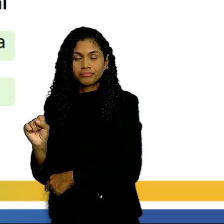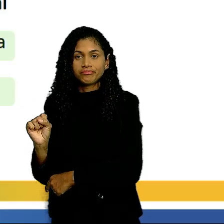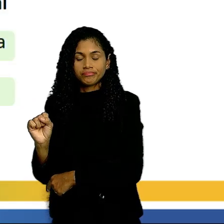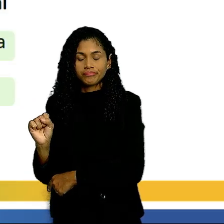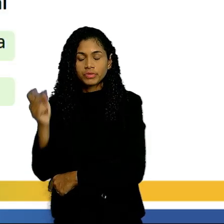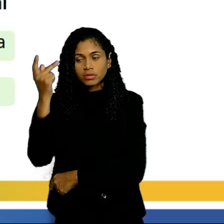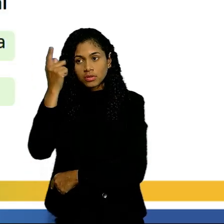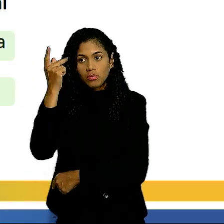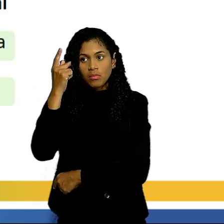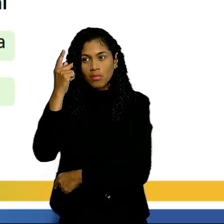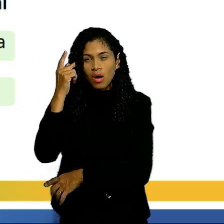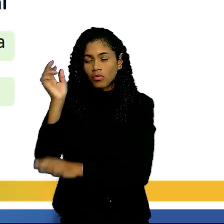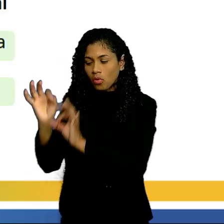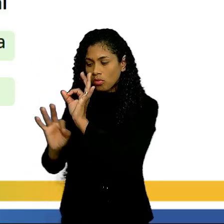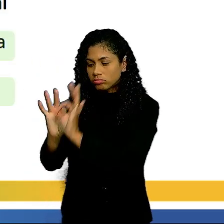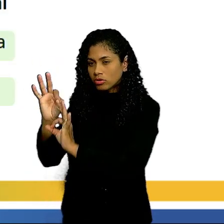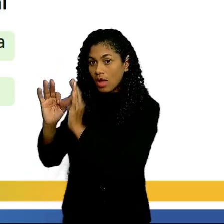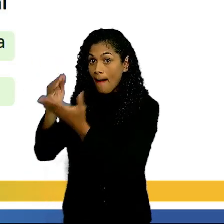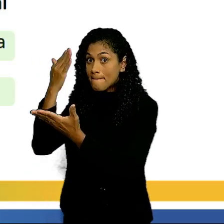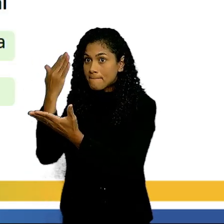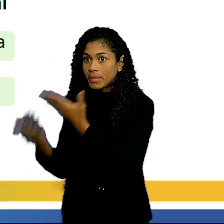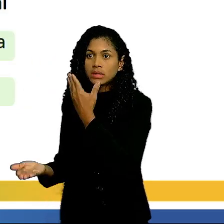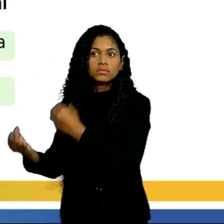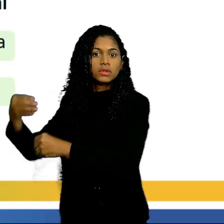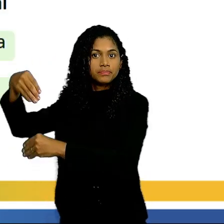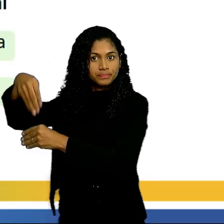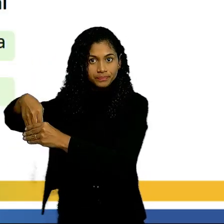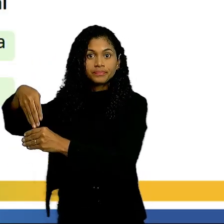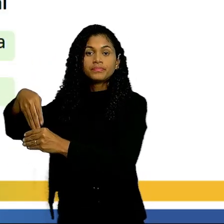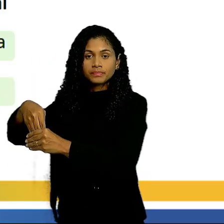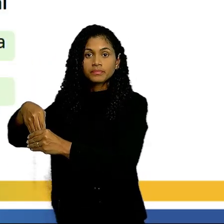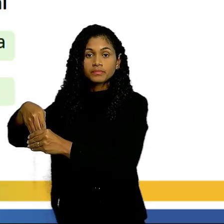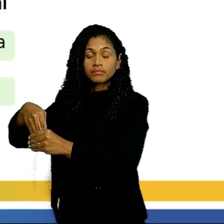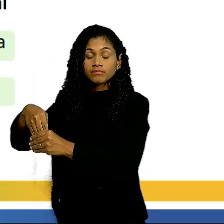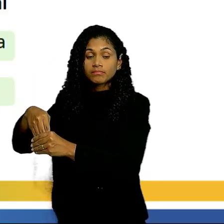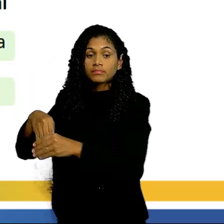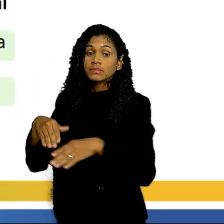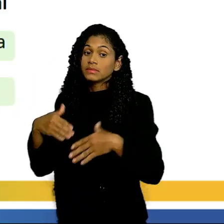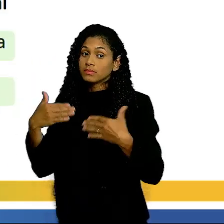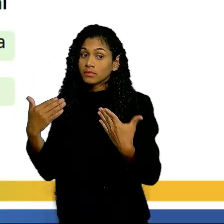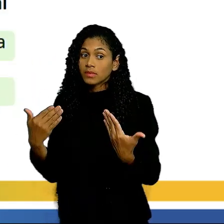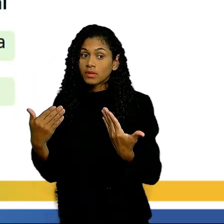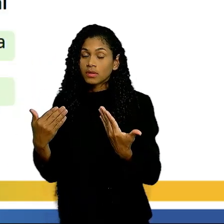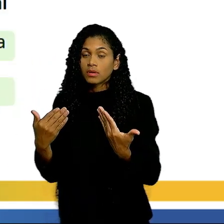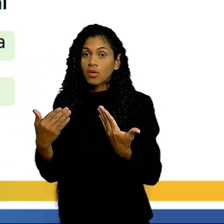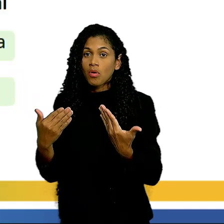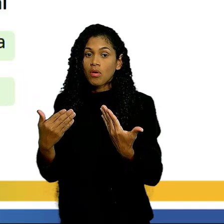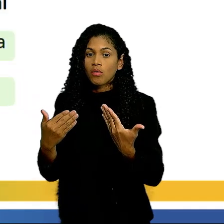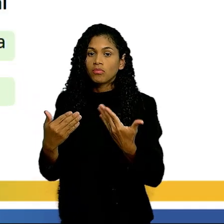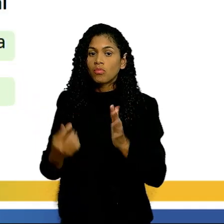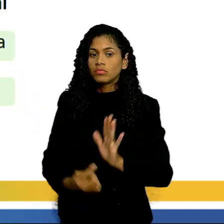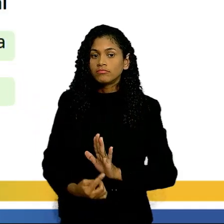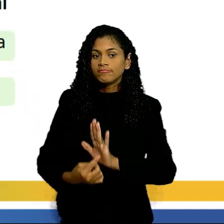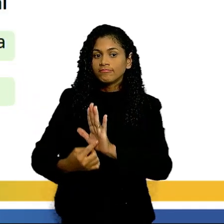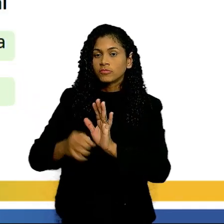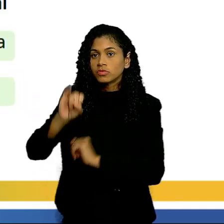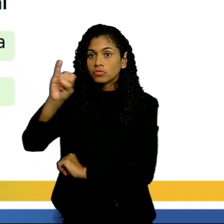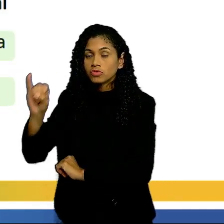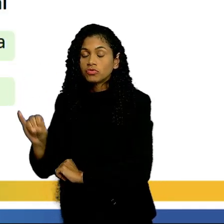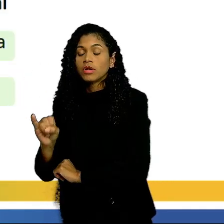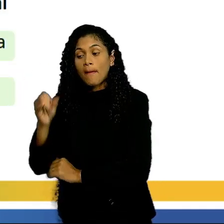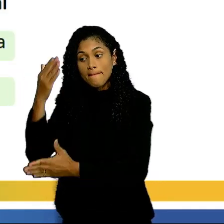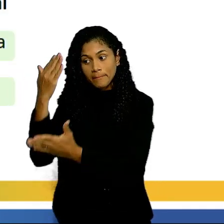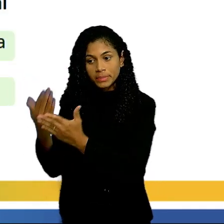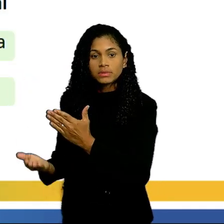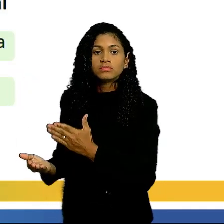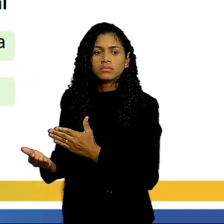eleições. Logo, lançando Júlio Prestes, eles iriam ganhar essa eleição. Os mineiros se sentiram então lesados e